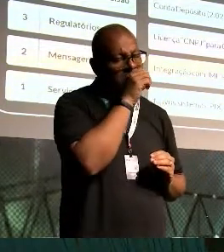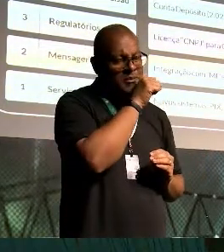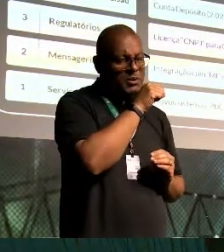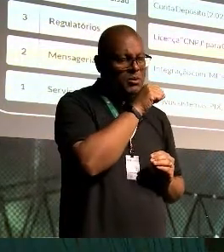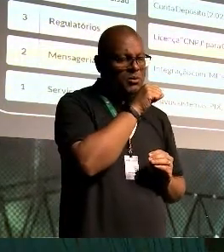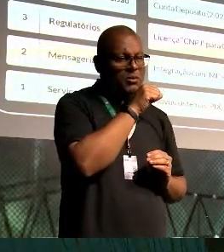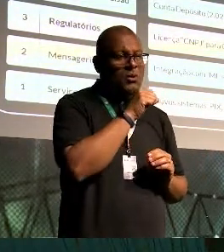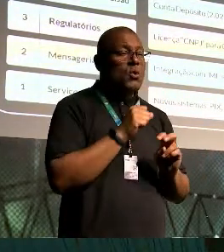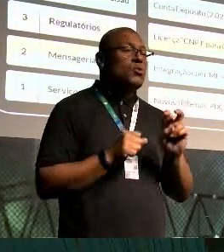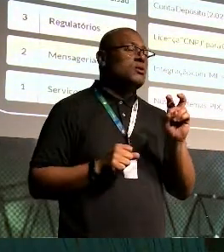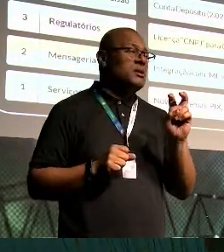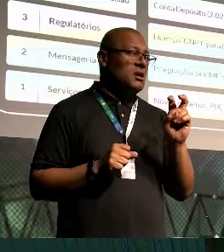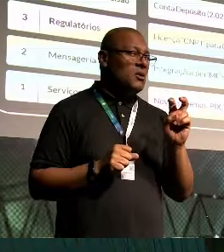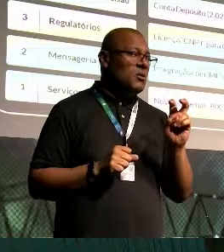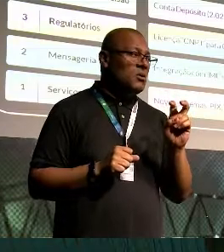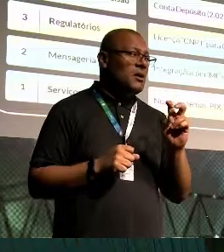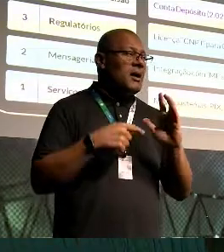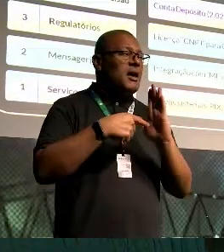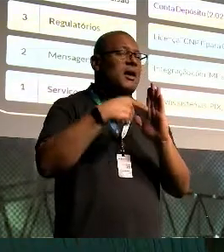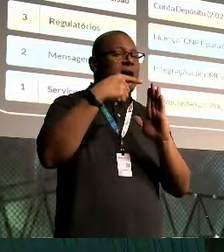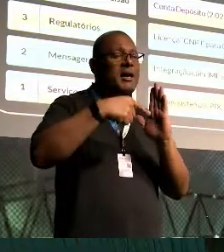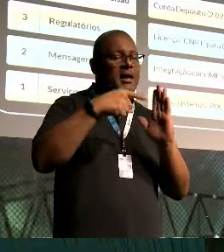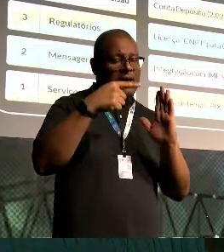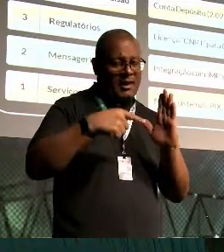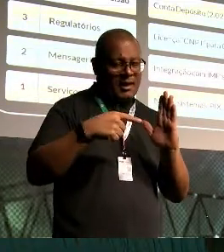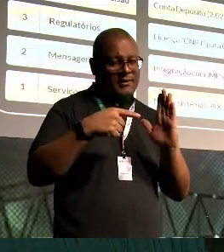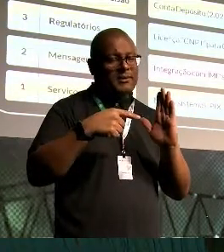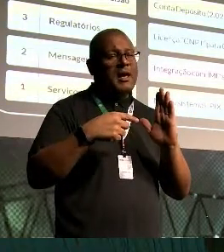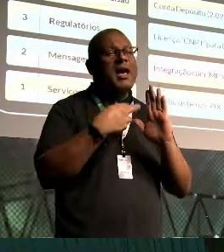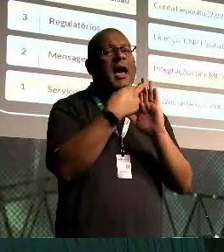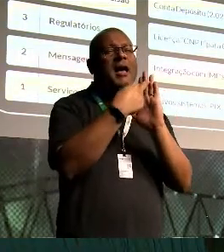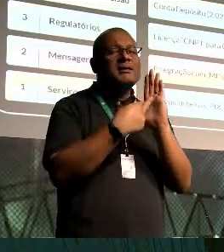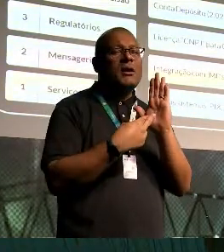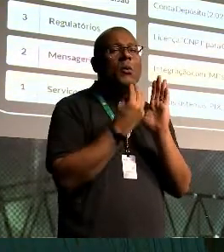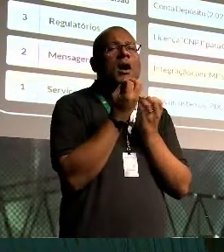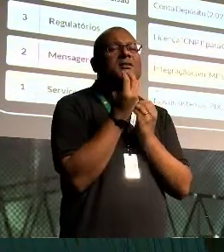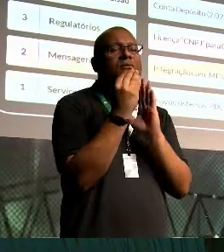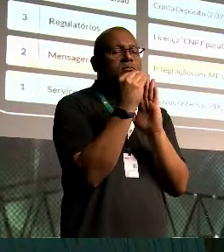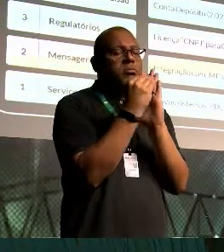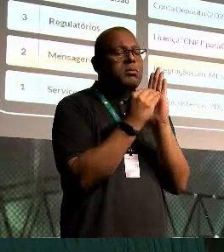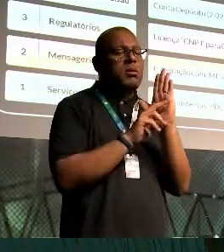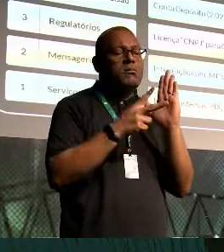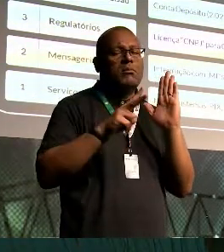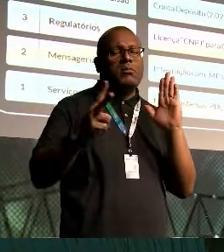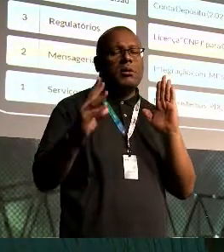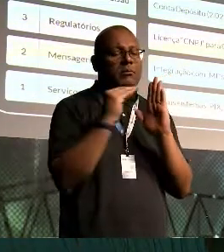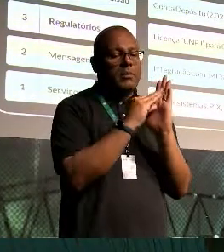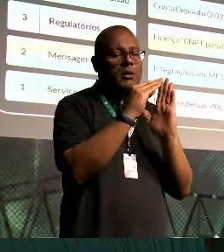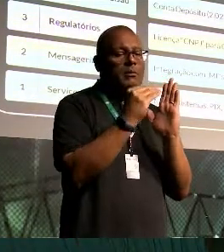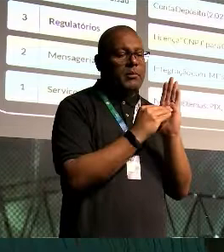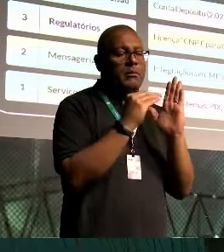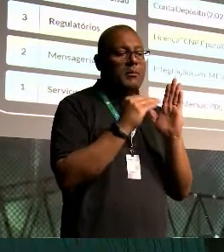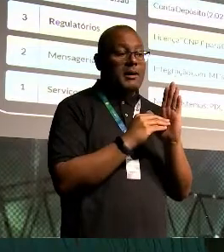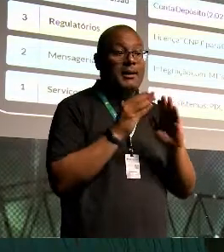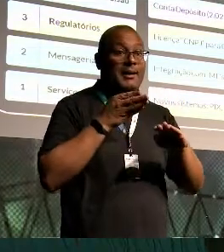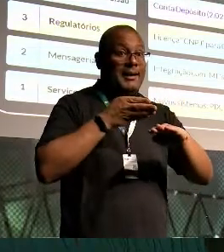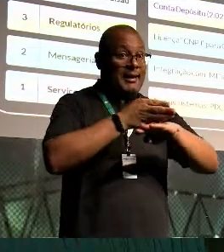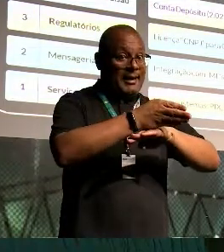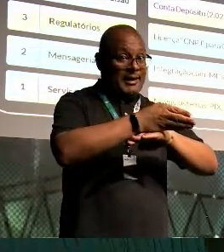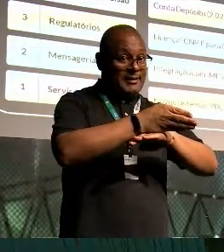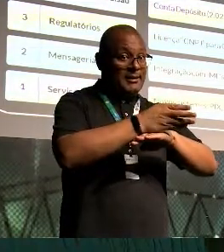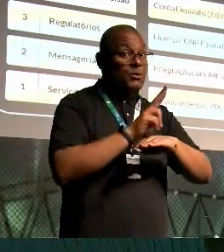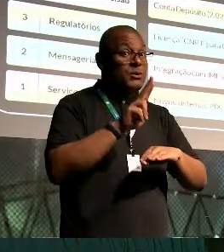rapidamente que o 5 é conta gráfica, é o ledger, é o livro-razão, onde se registram todas as transações que o cliente enxerga dentro